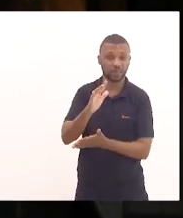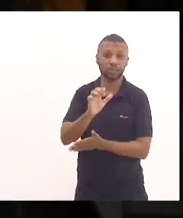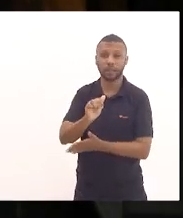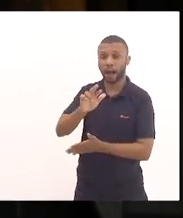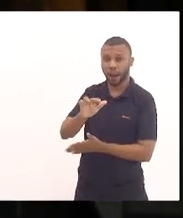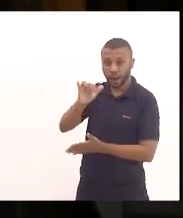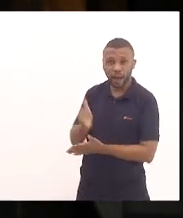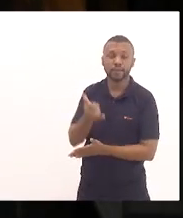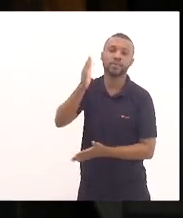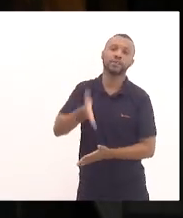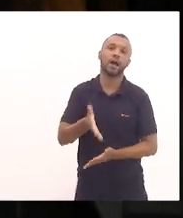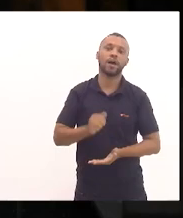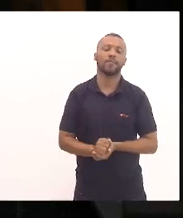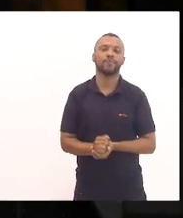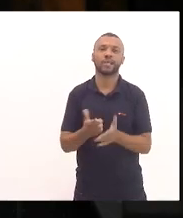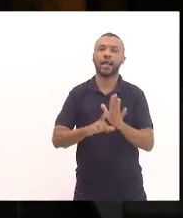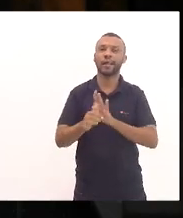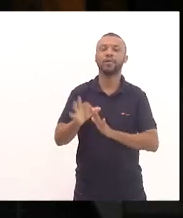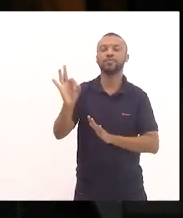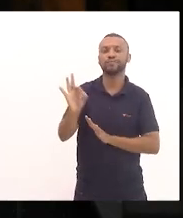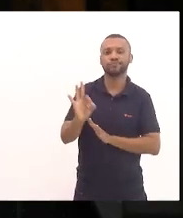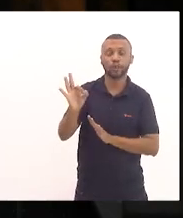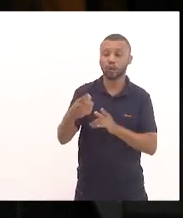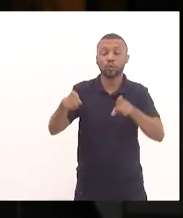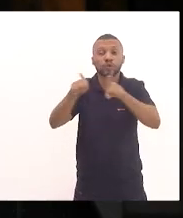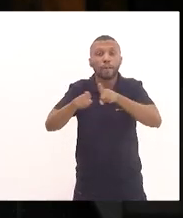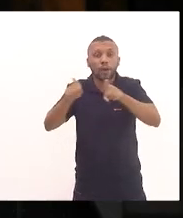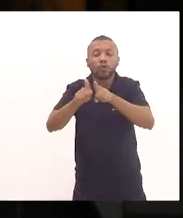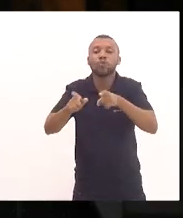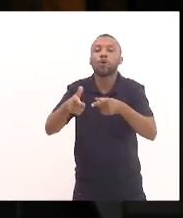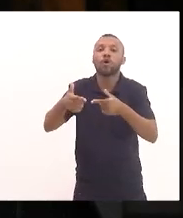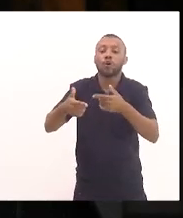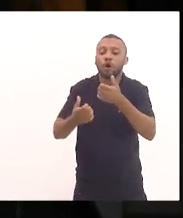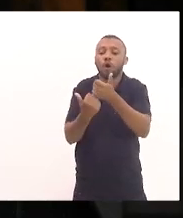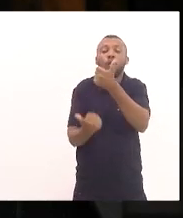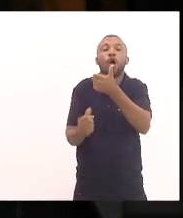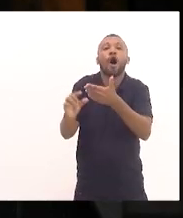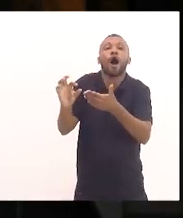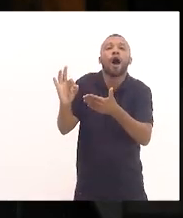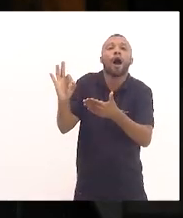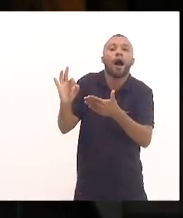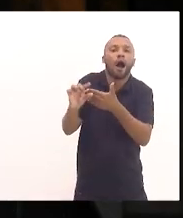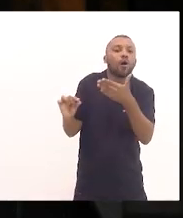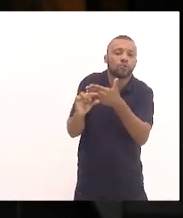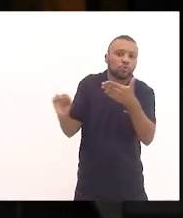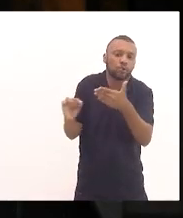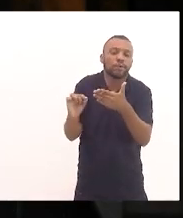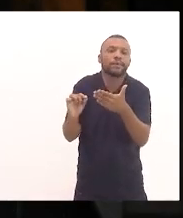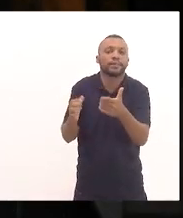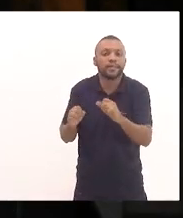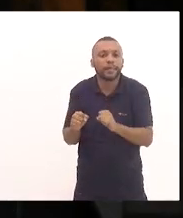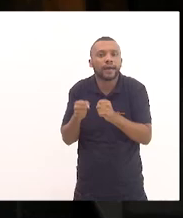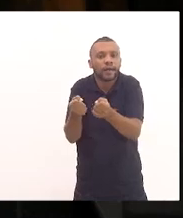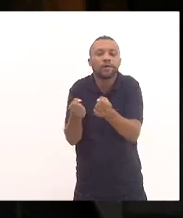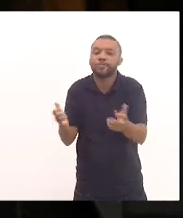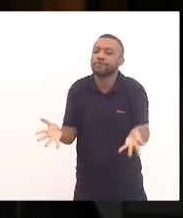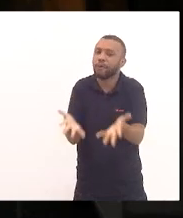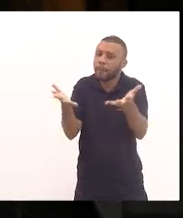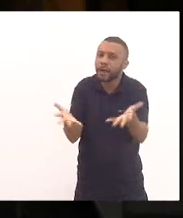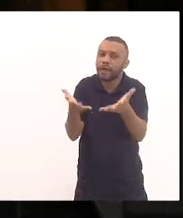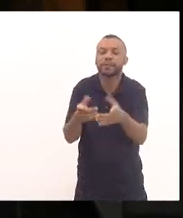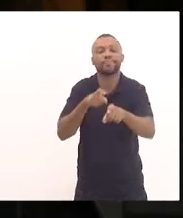Legislativa, lei da qual também sou coautor, que é a lei que garante fomento à agricultura urbana e periurbana. Já